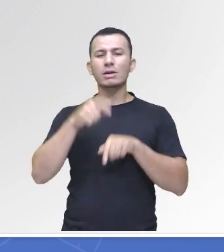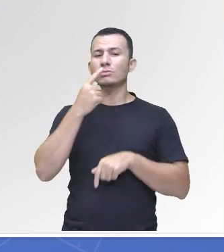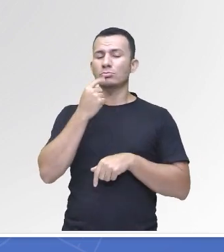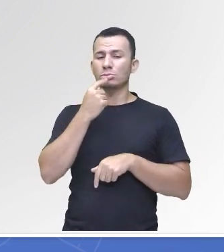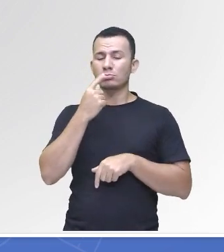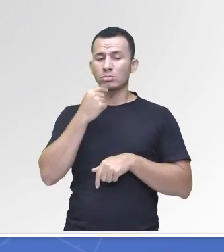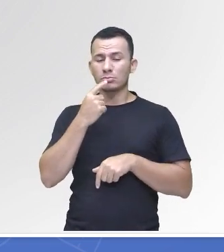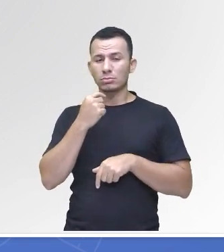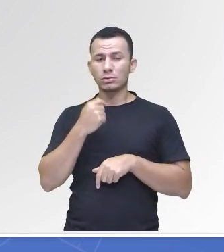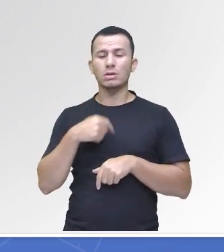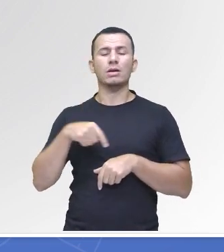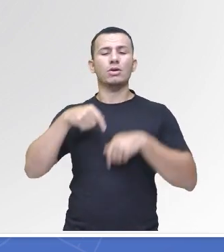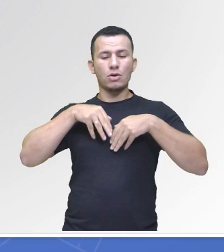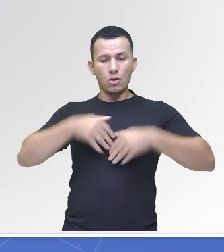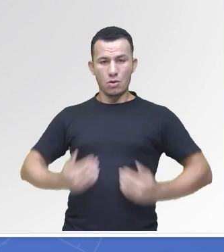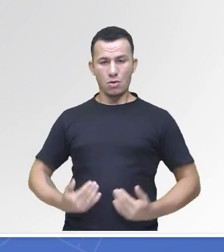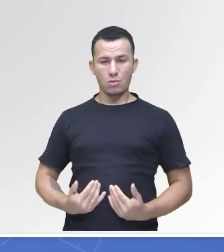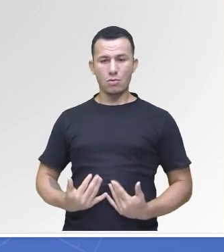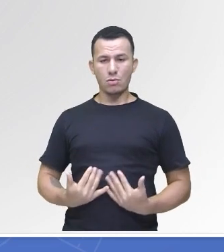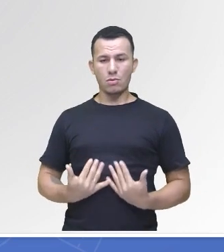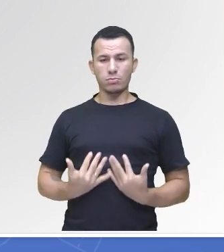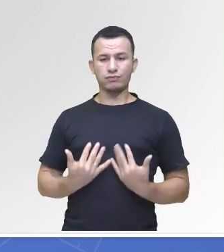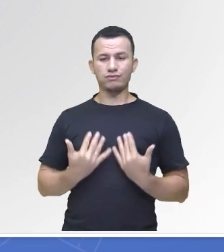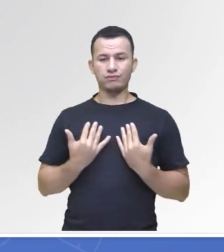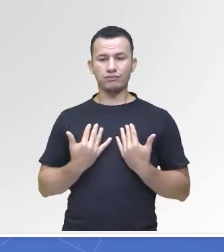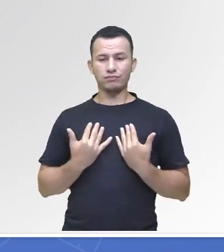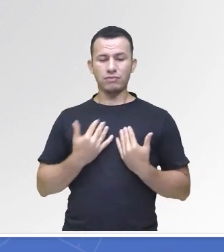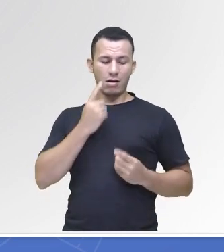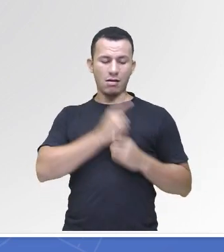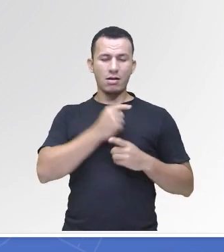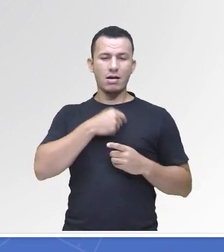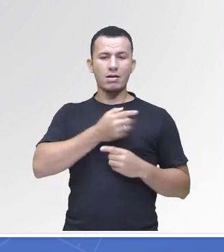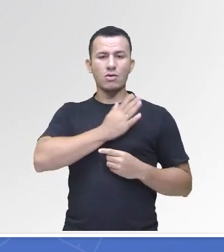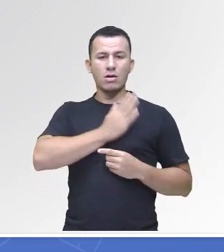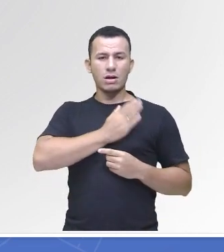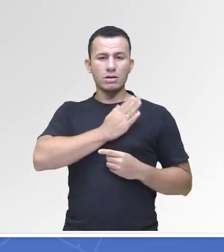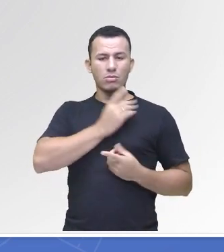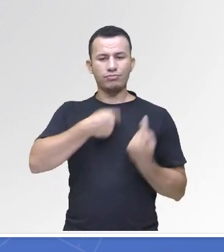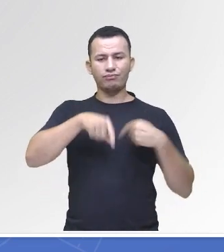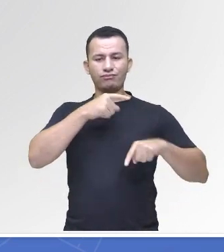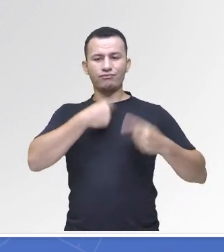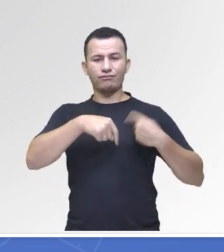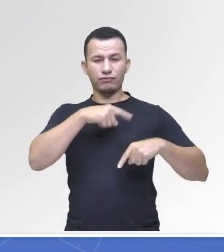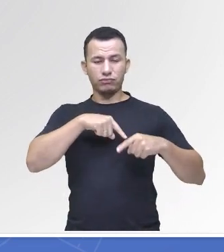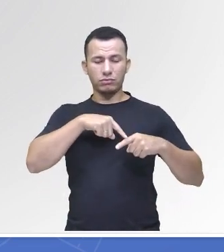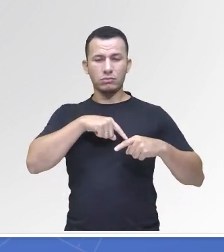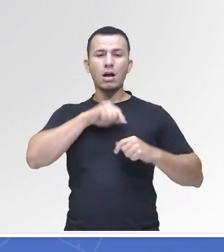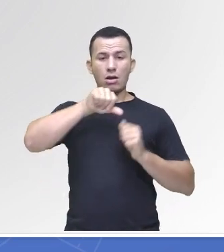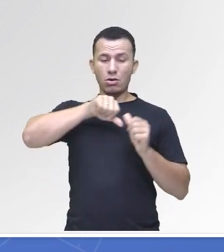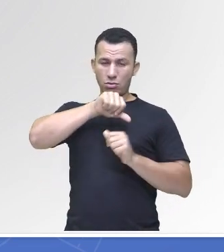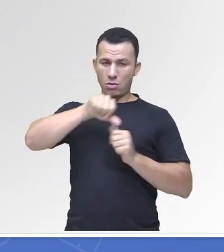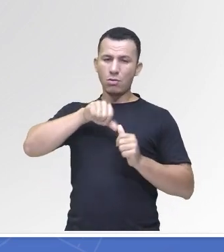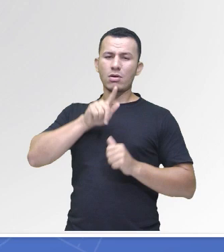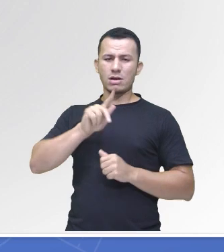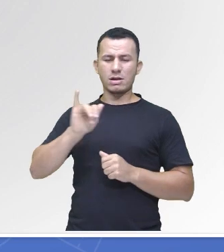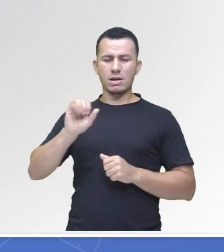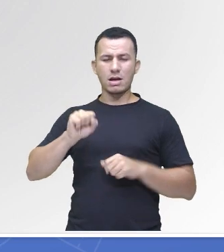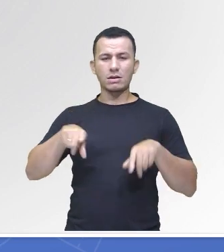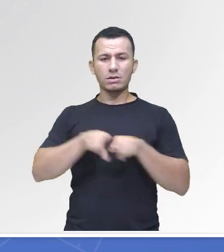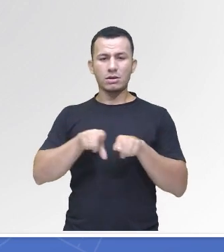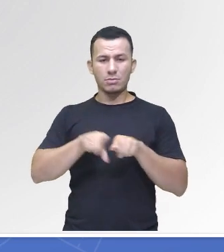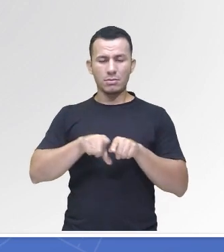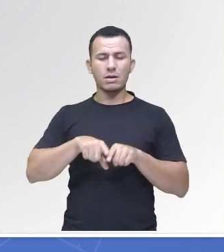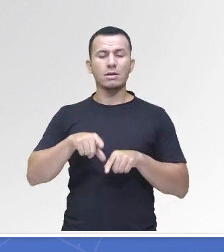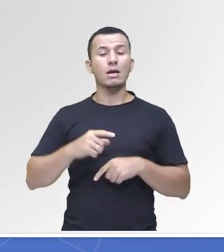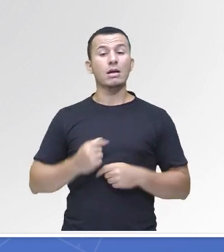carbônico do corpo ao coração. Vamos observar. Olha só. Houve aqui, né, as trocas gasosas, o sangue